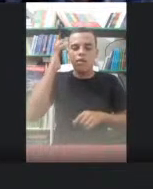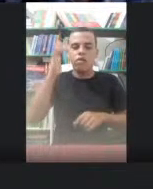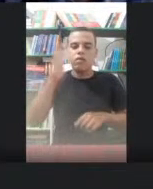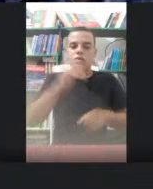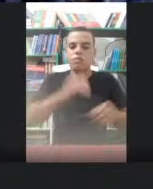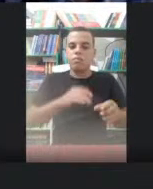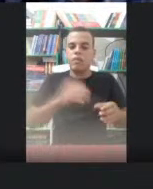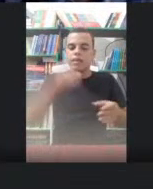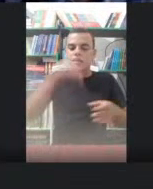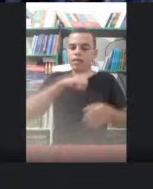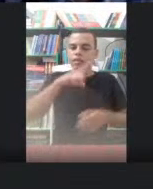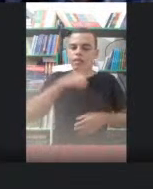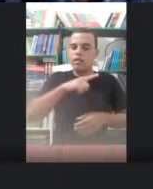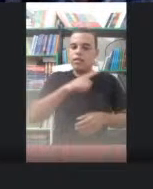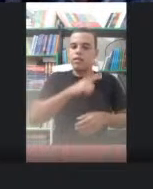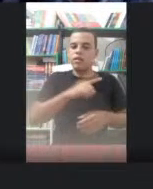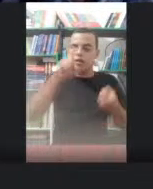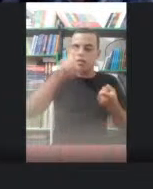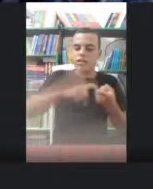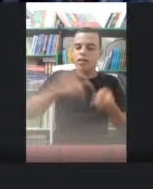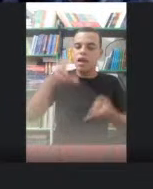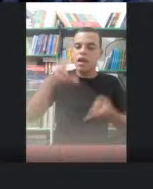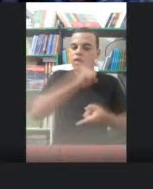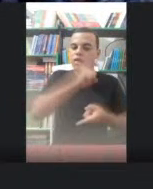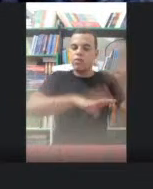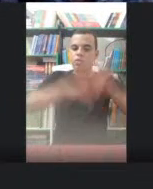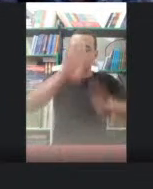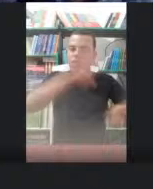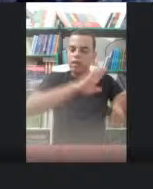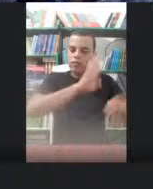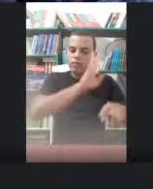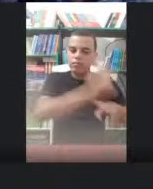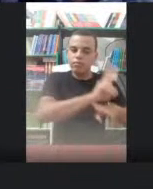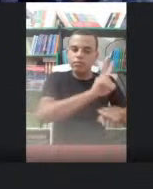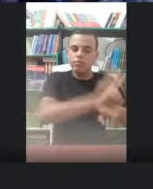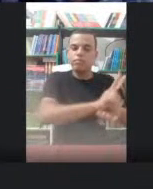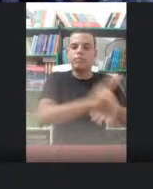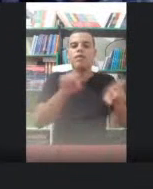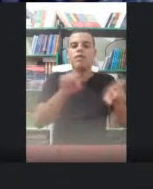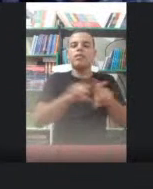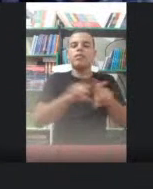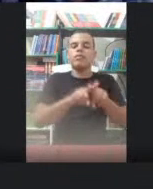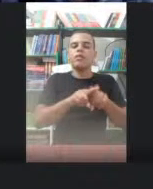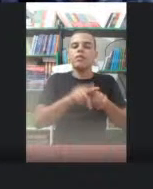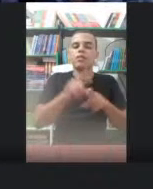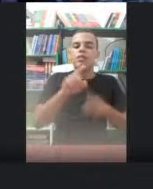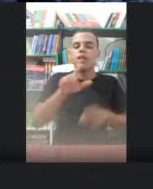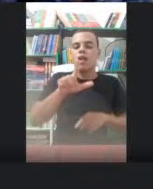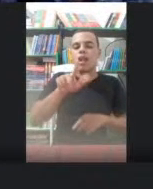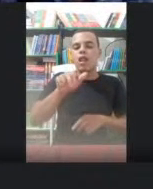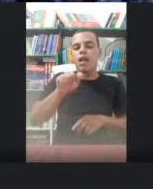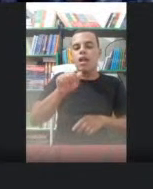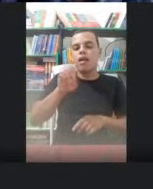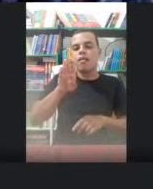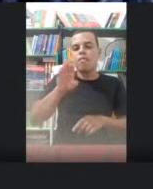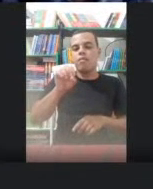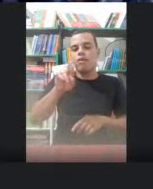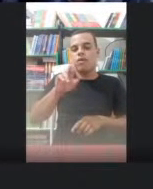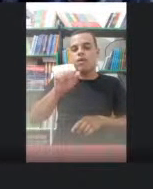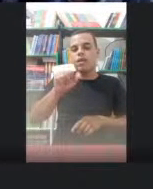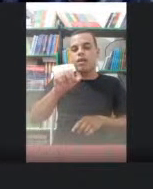garantir testagem, cuidados, né, segmento com os outros exames laboratoriais a partir da rede, mas também